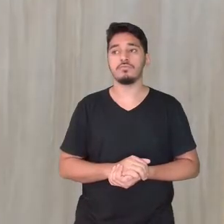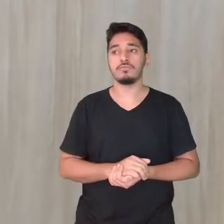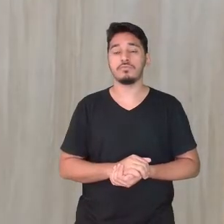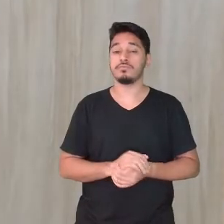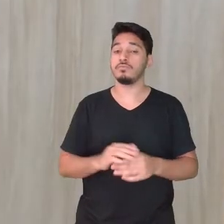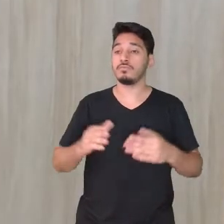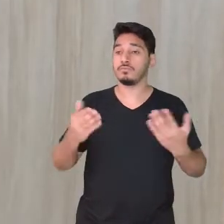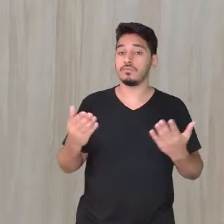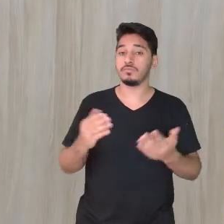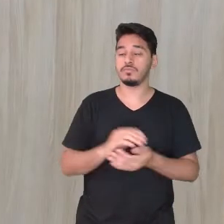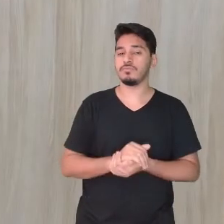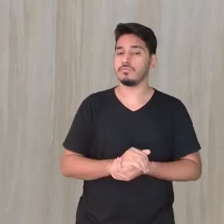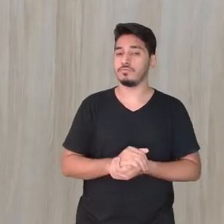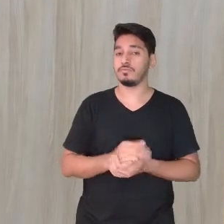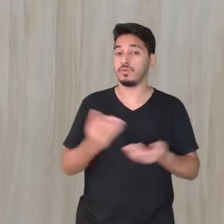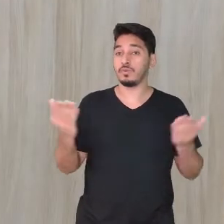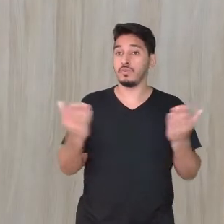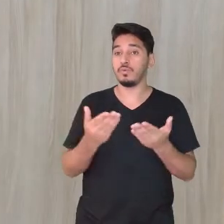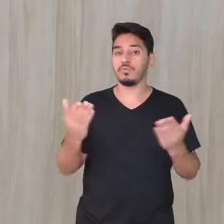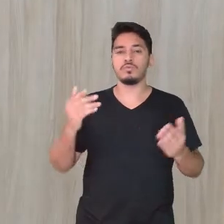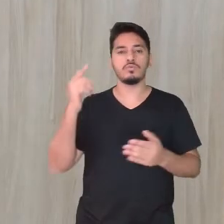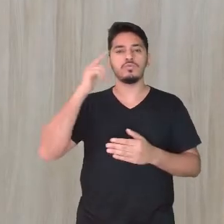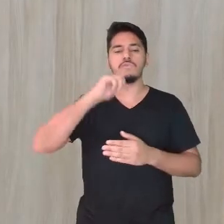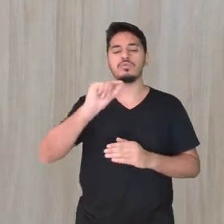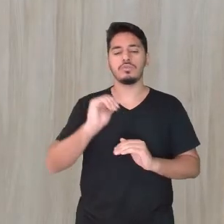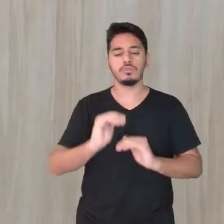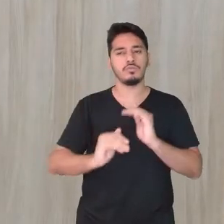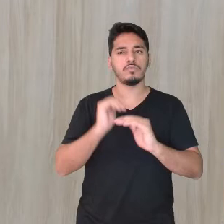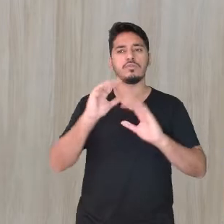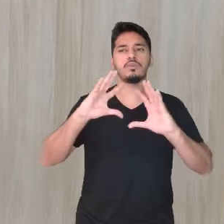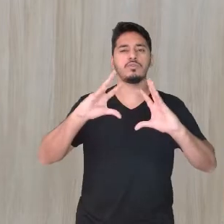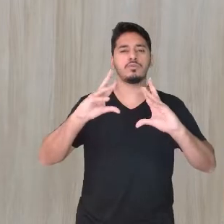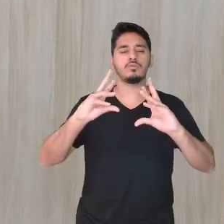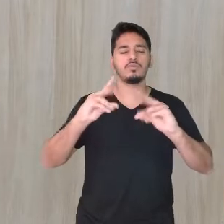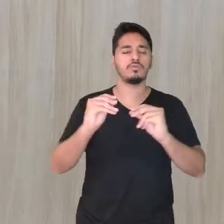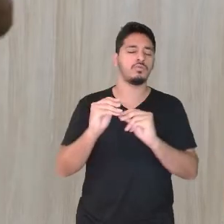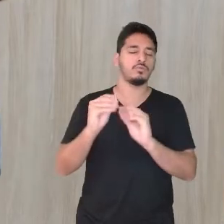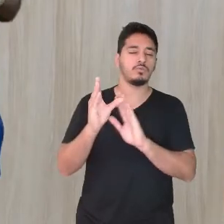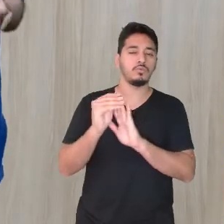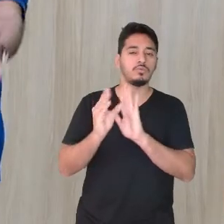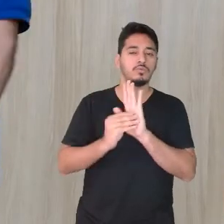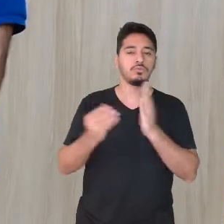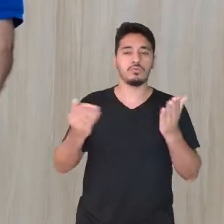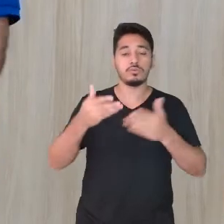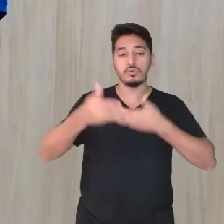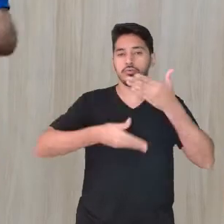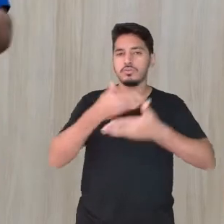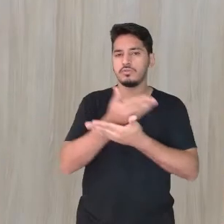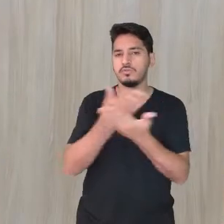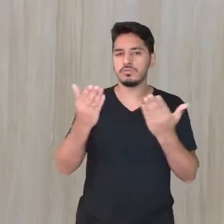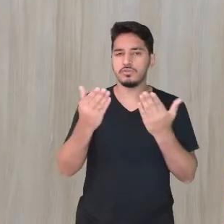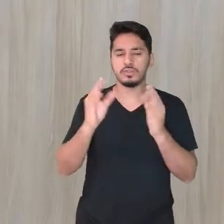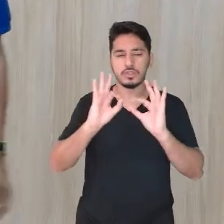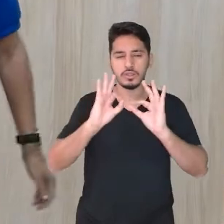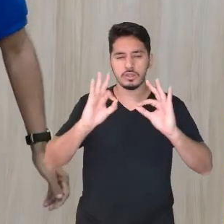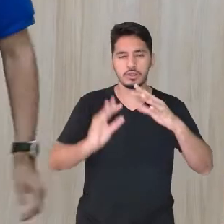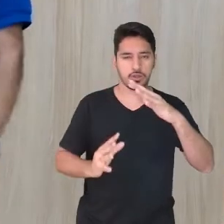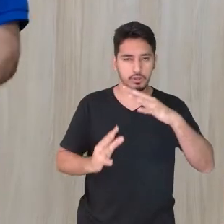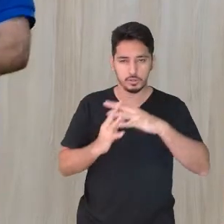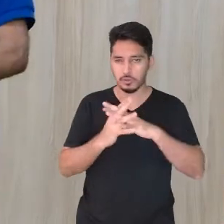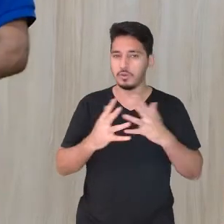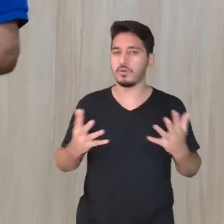Exatamente, gente. Então a gente vai conseguir hoje desenvolver todo o conteúdo, porque a participação de vocês vai ser